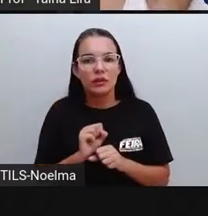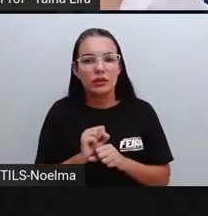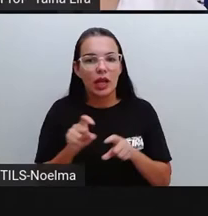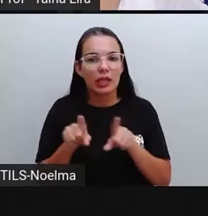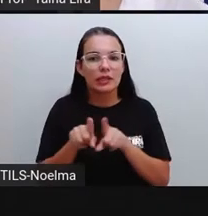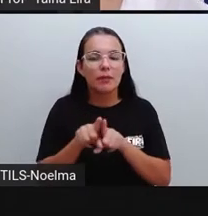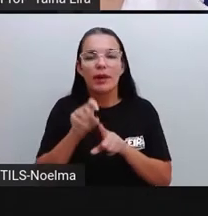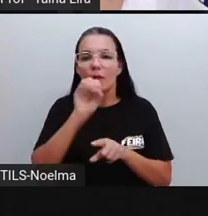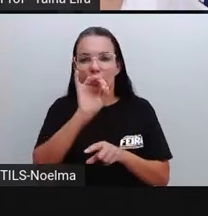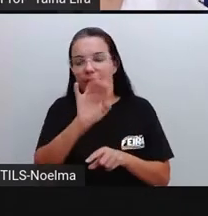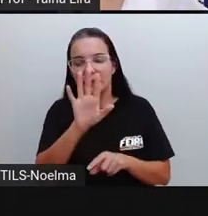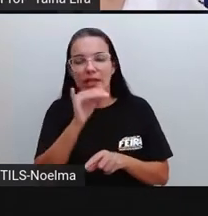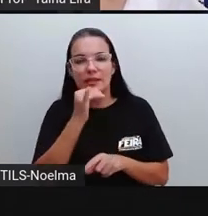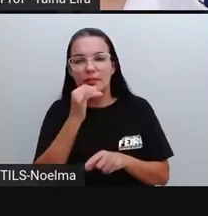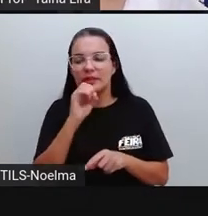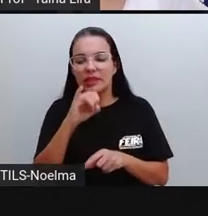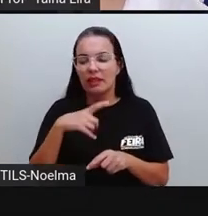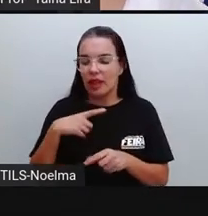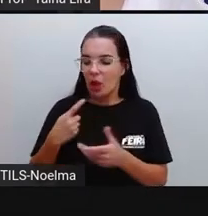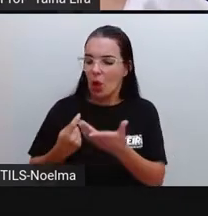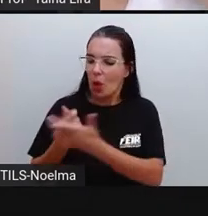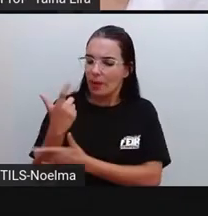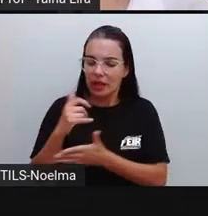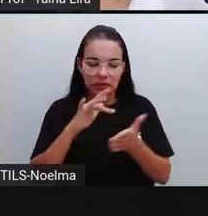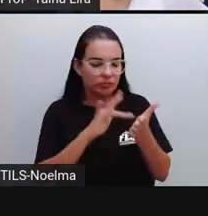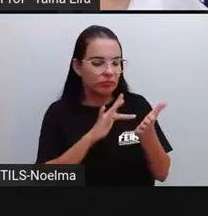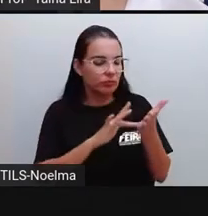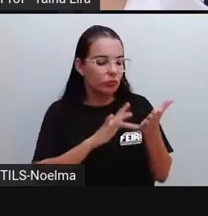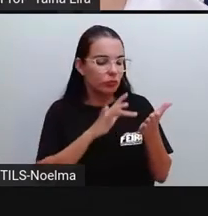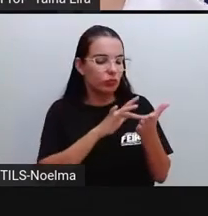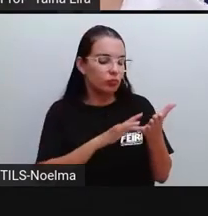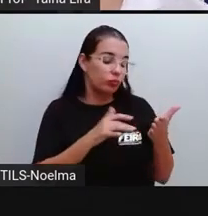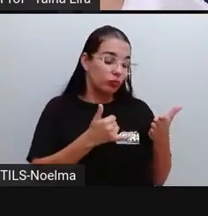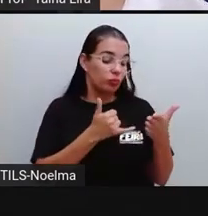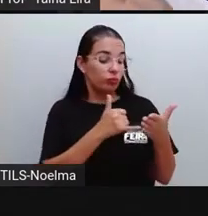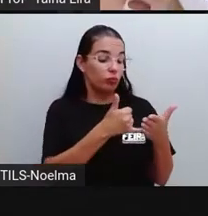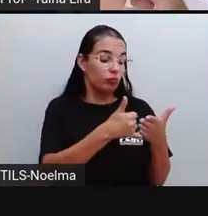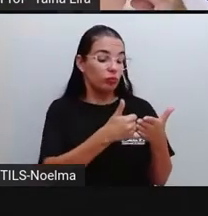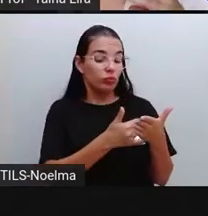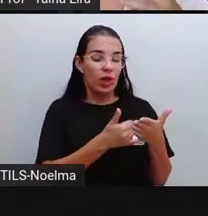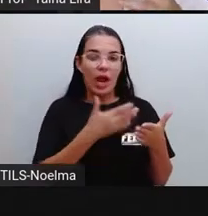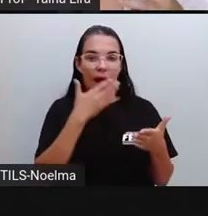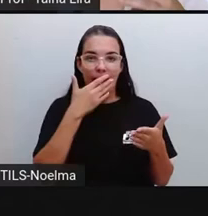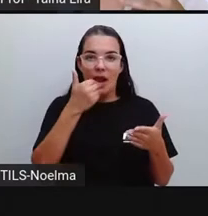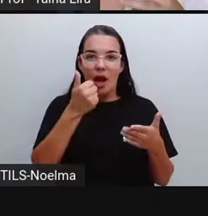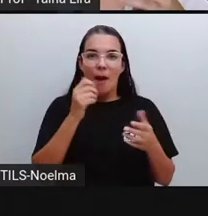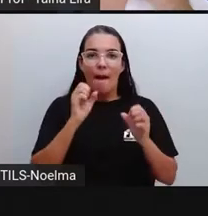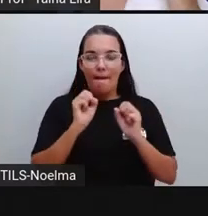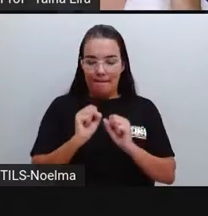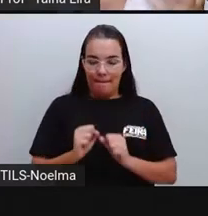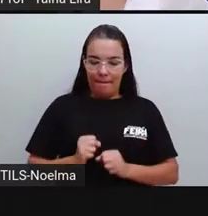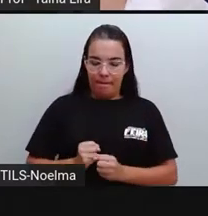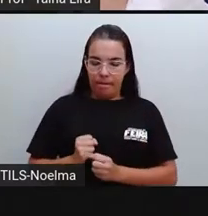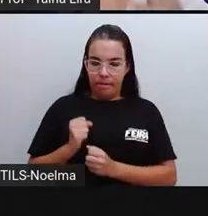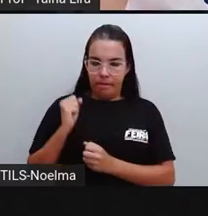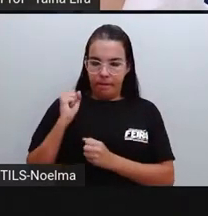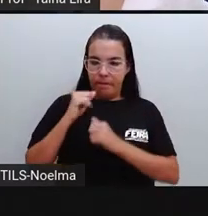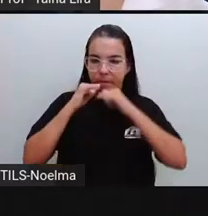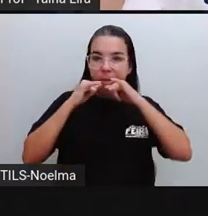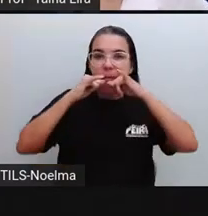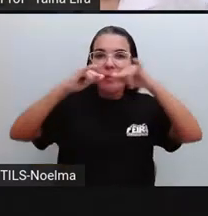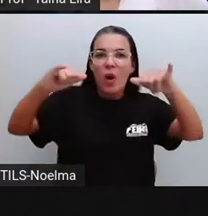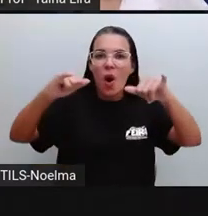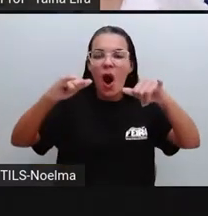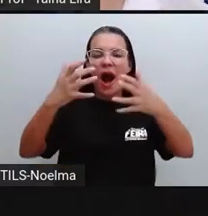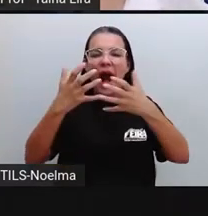que acabou de comprar um celular novo. E aí, só porque saiu mais avançado, a publicidade faz uma propaganda,